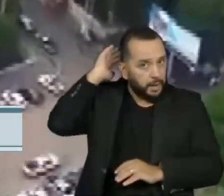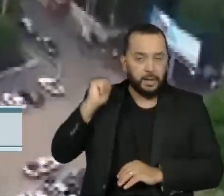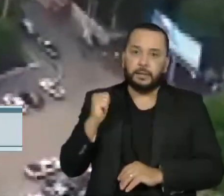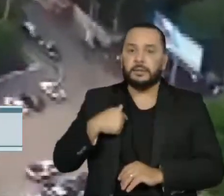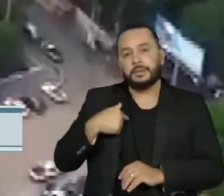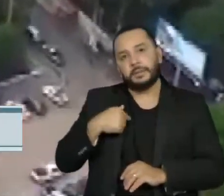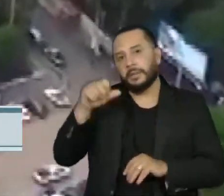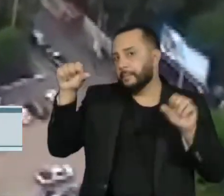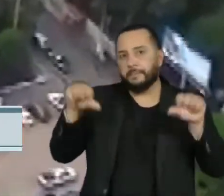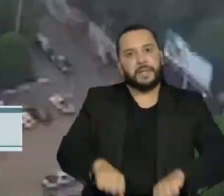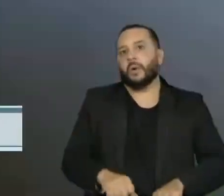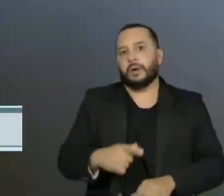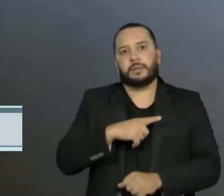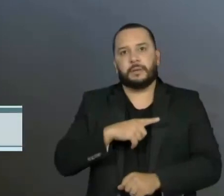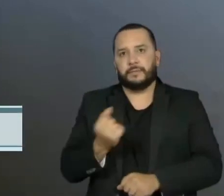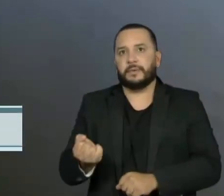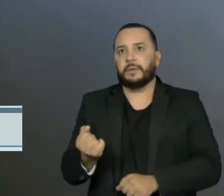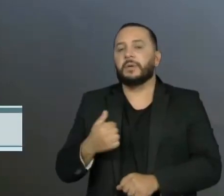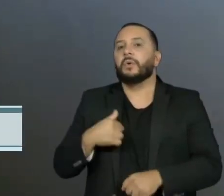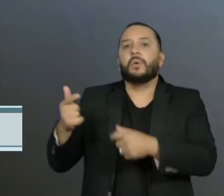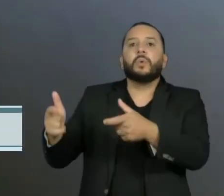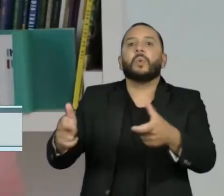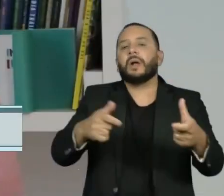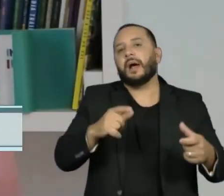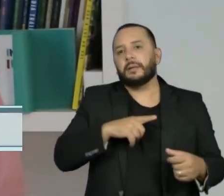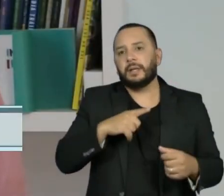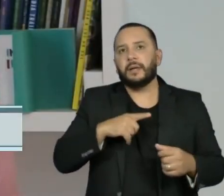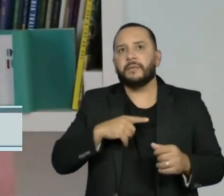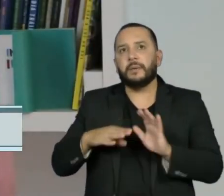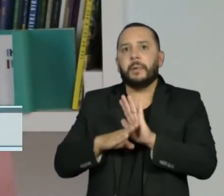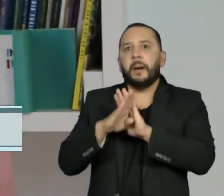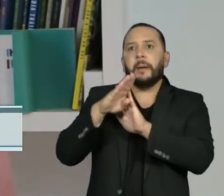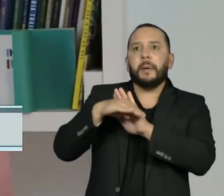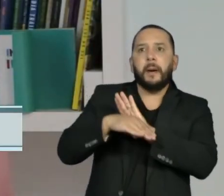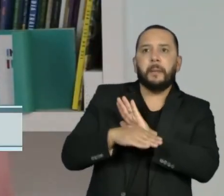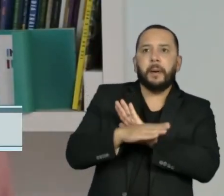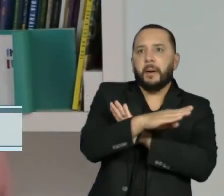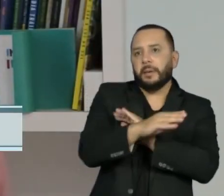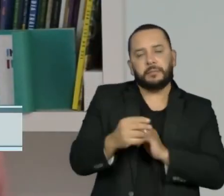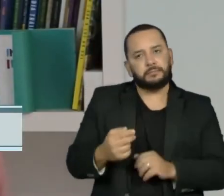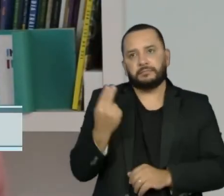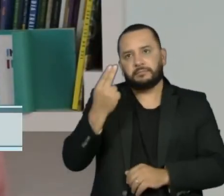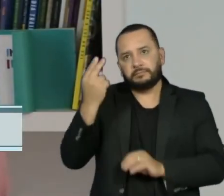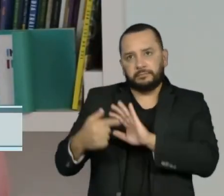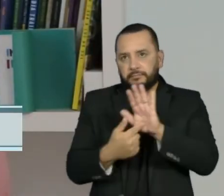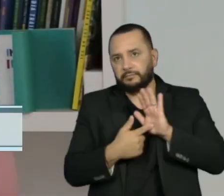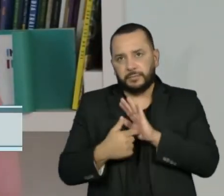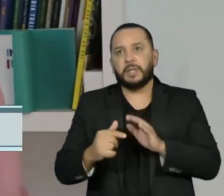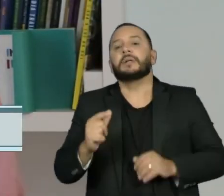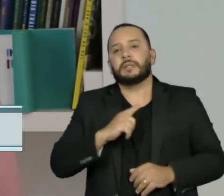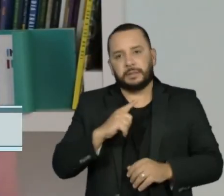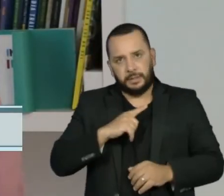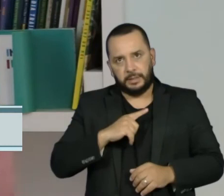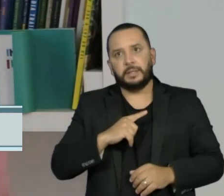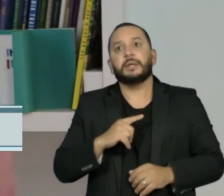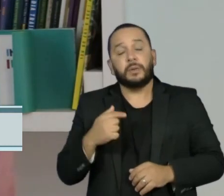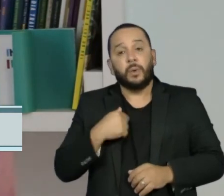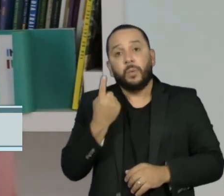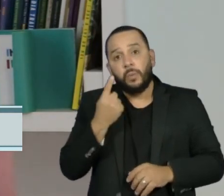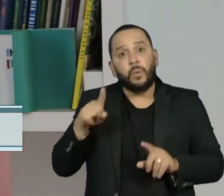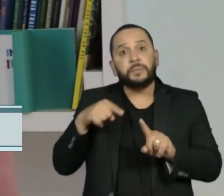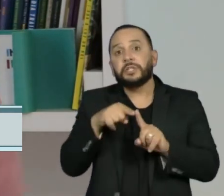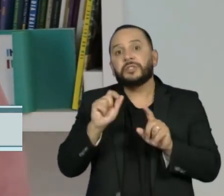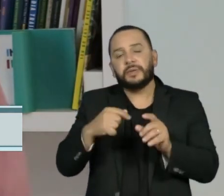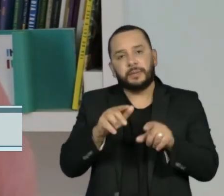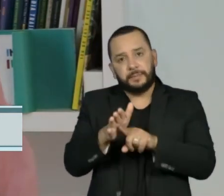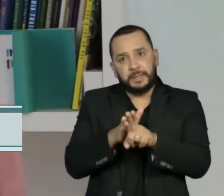saber quais foram as regiões que apresentaram melhora ou piora. O coordenador de competitividade do Centro de Liderança Pública diz que um dos objetivos do